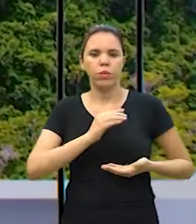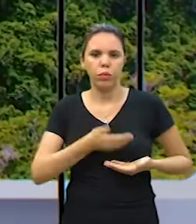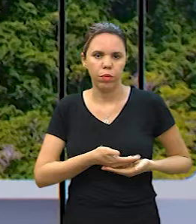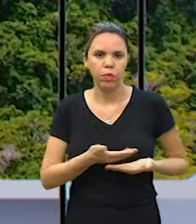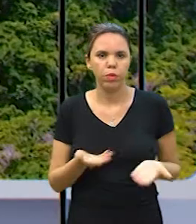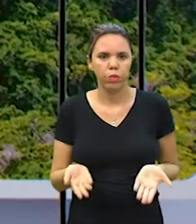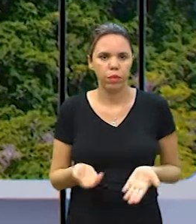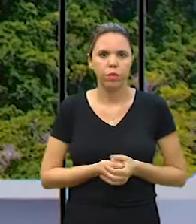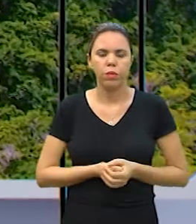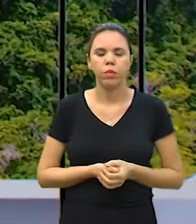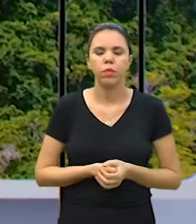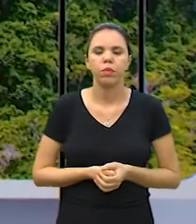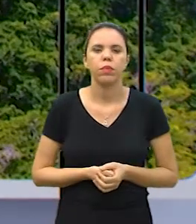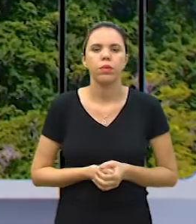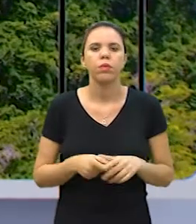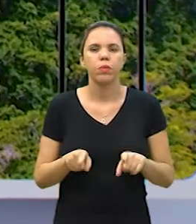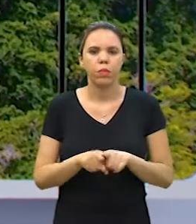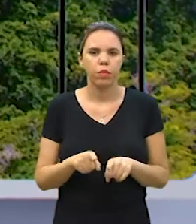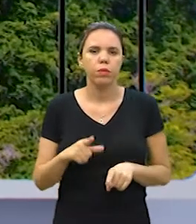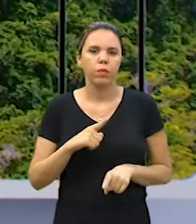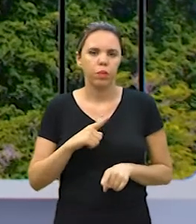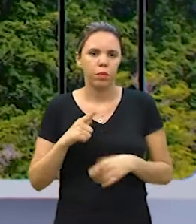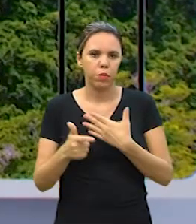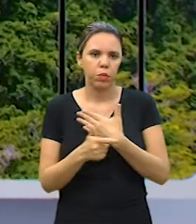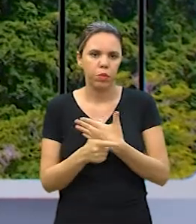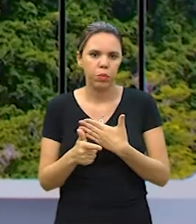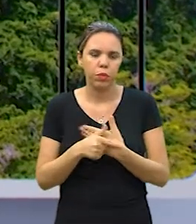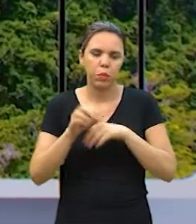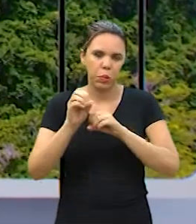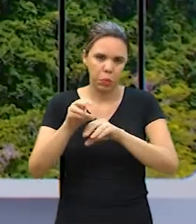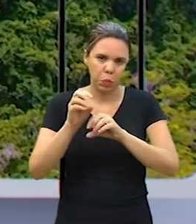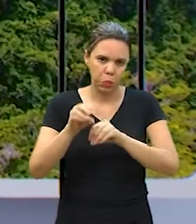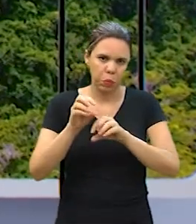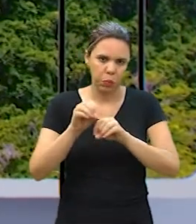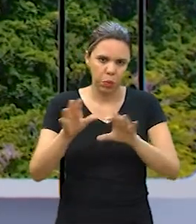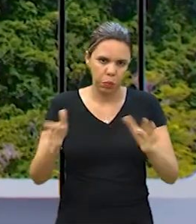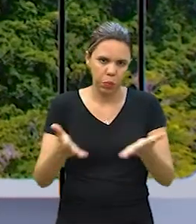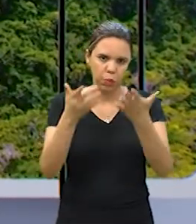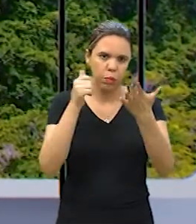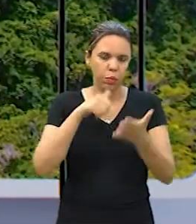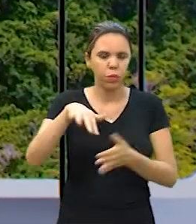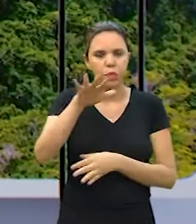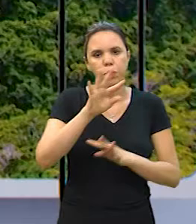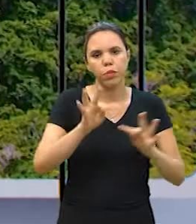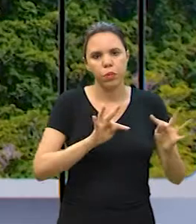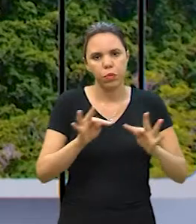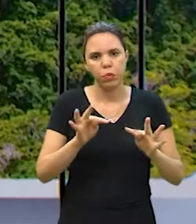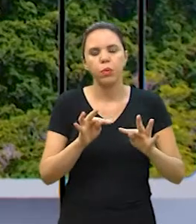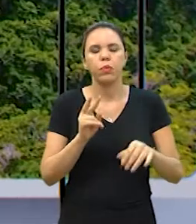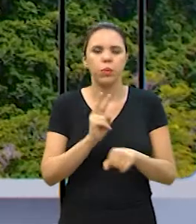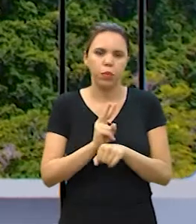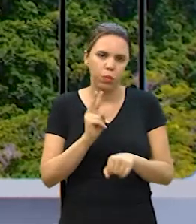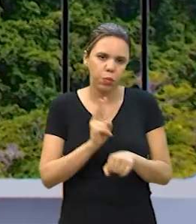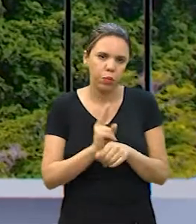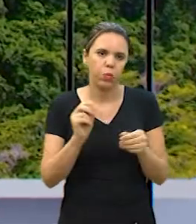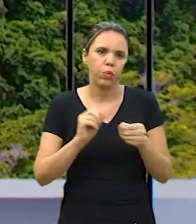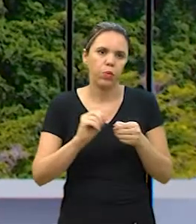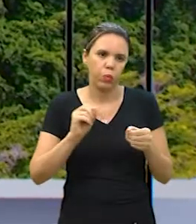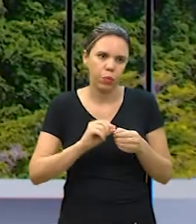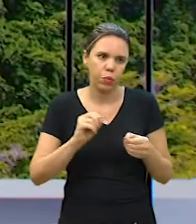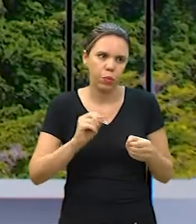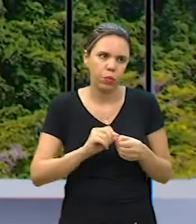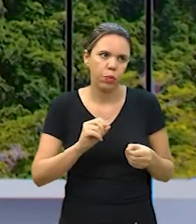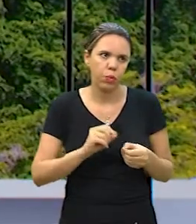né? E ele tem aí um papel pedagógico de incentivar as mulheres a